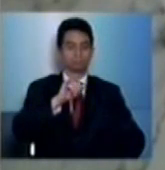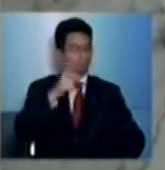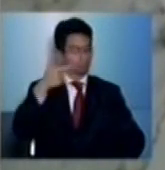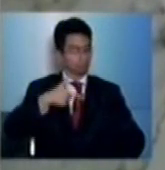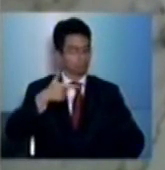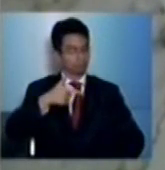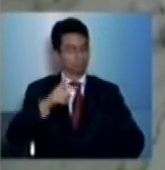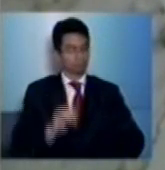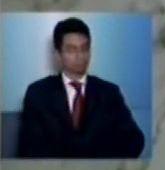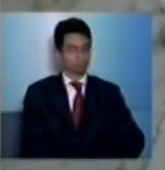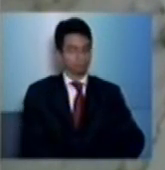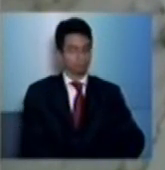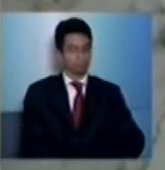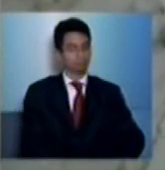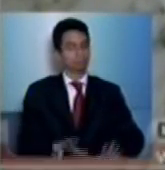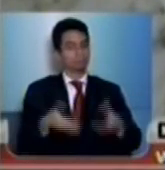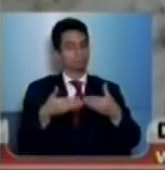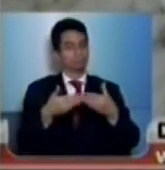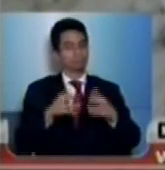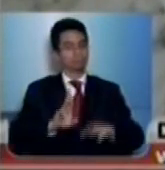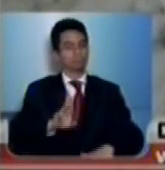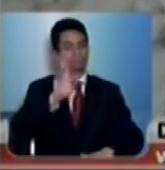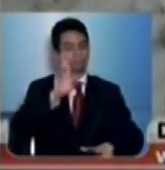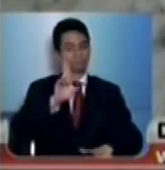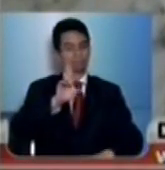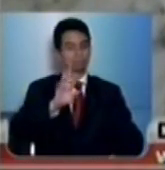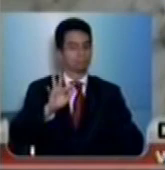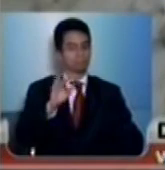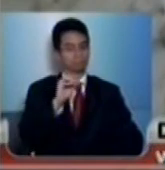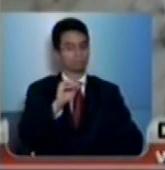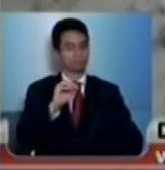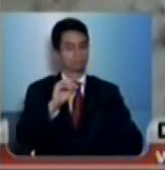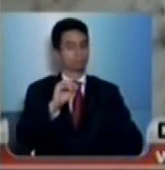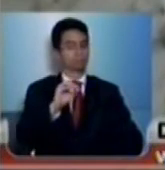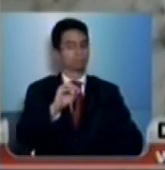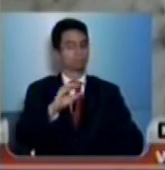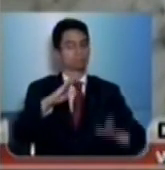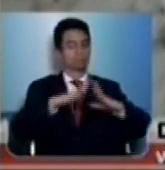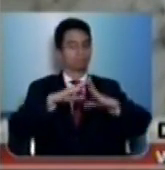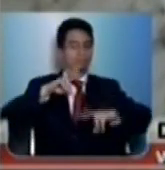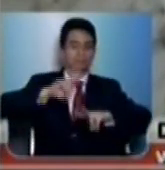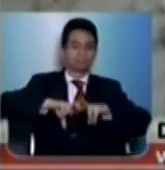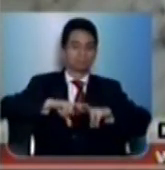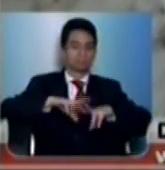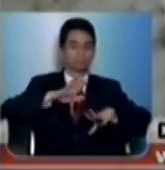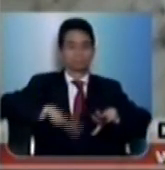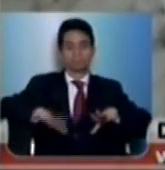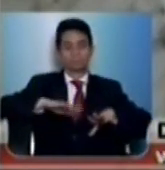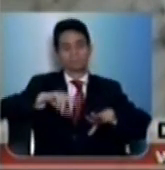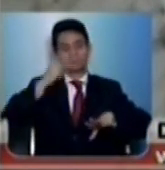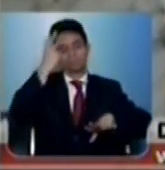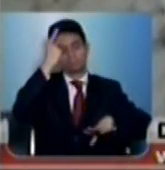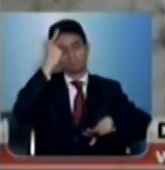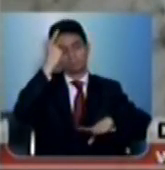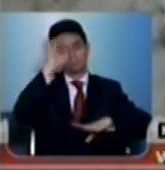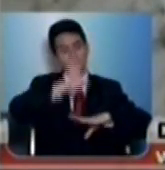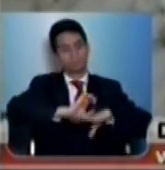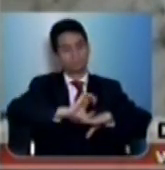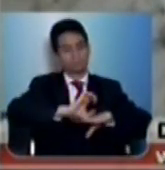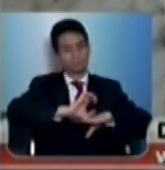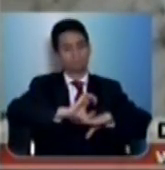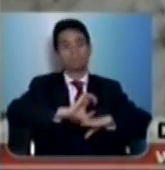Servidores penitenciários do Estado de São Paulo eh então o gênesis deu uma grande